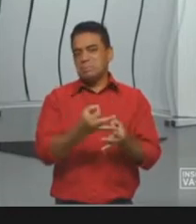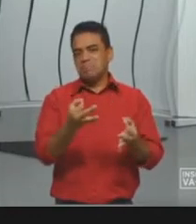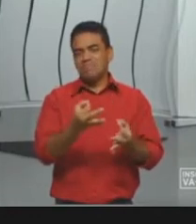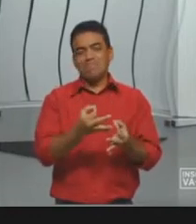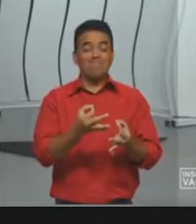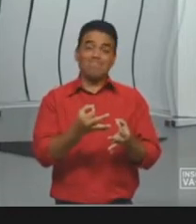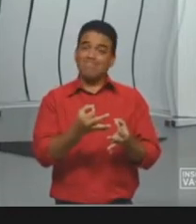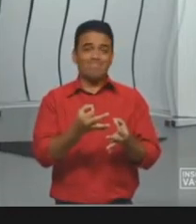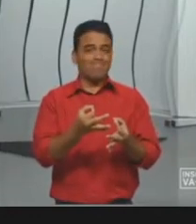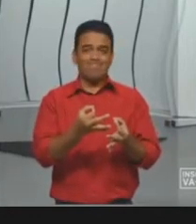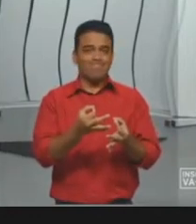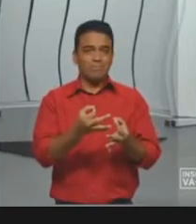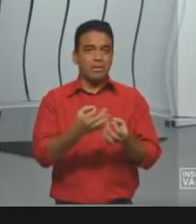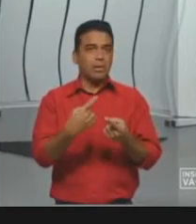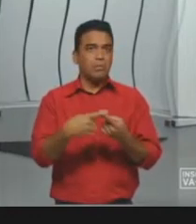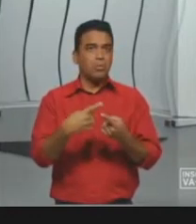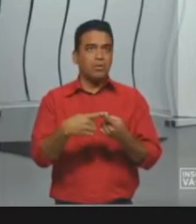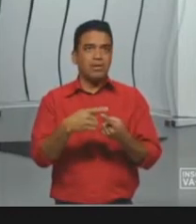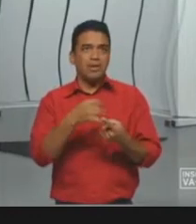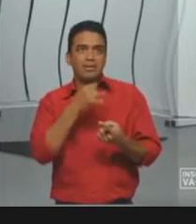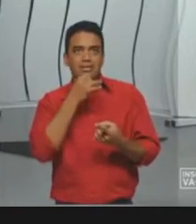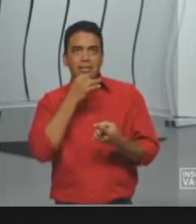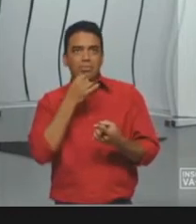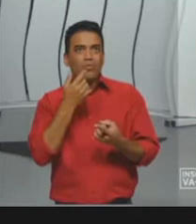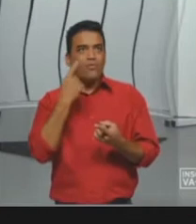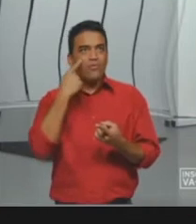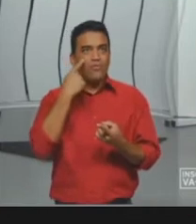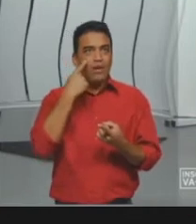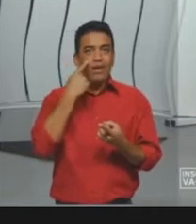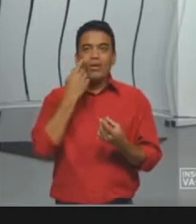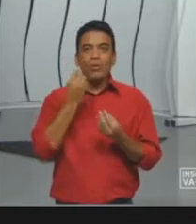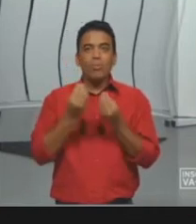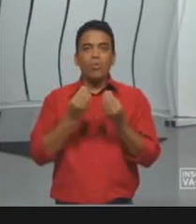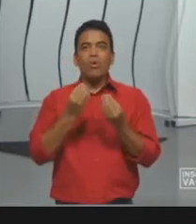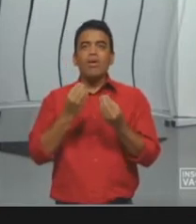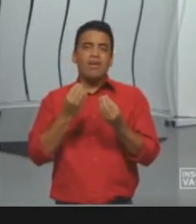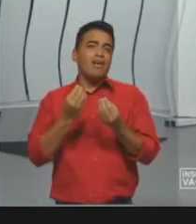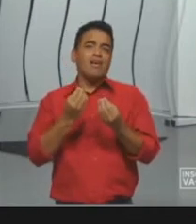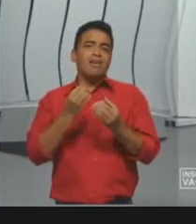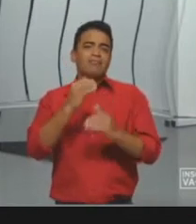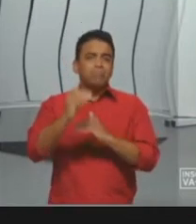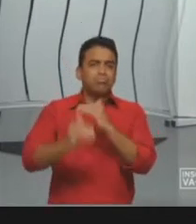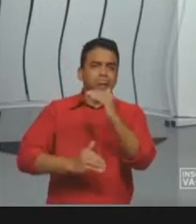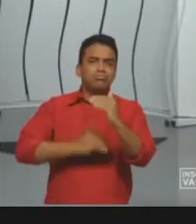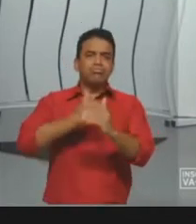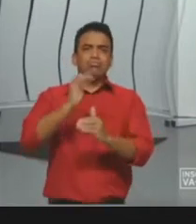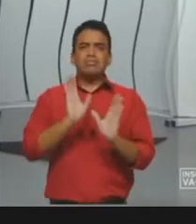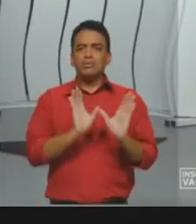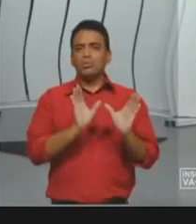Por quê? Não levava em consideração a história evolutiva das espécies